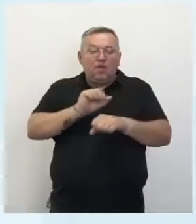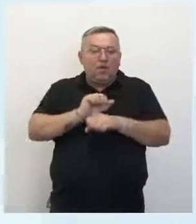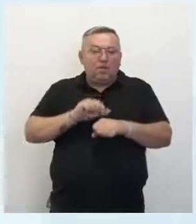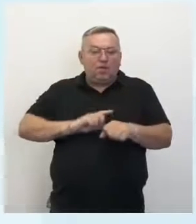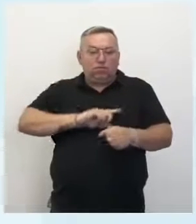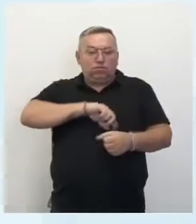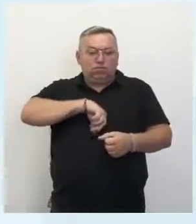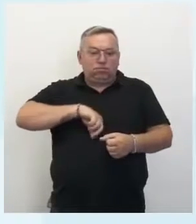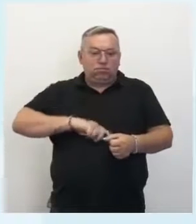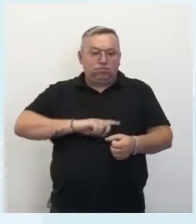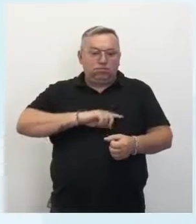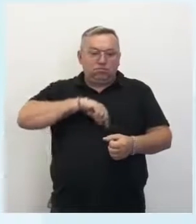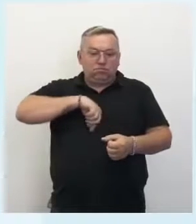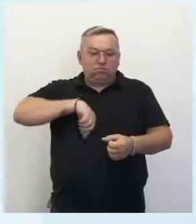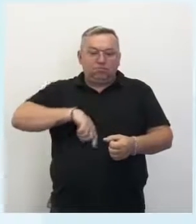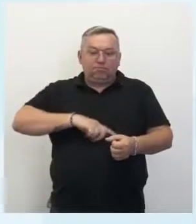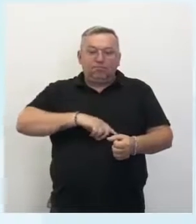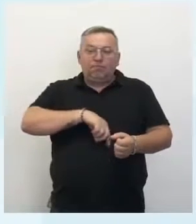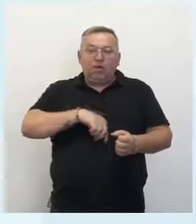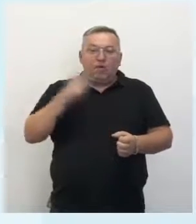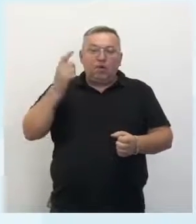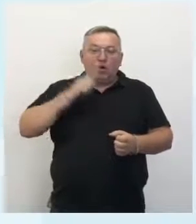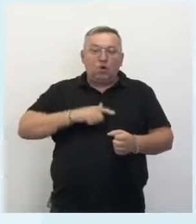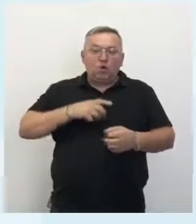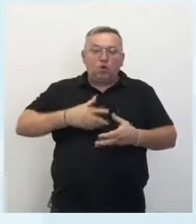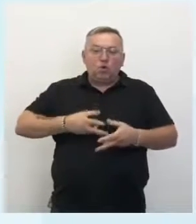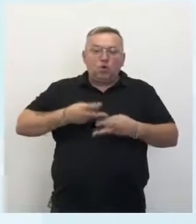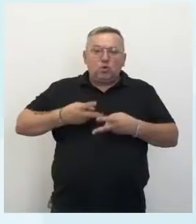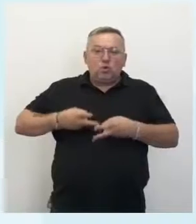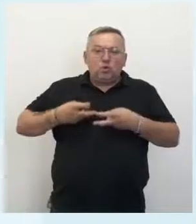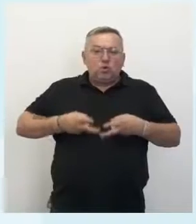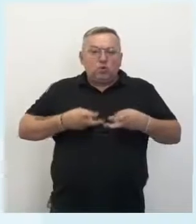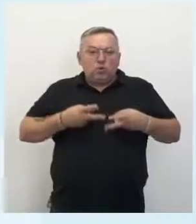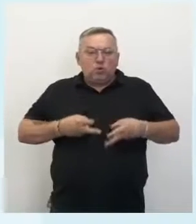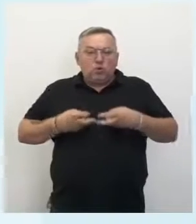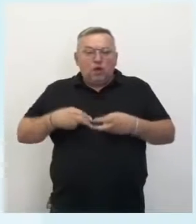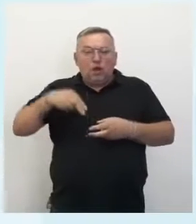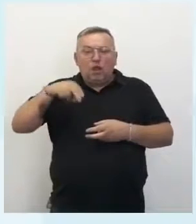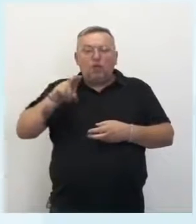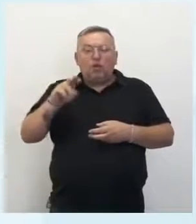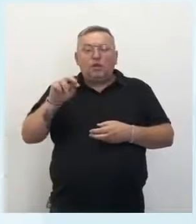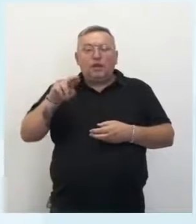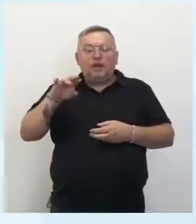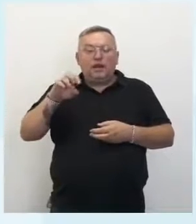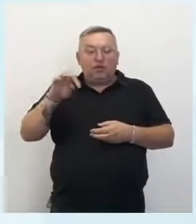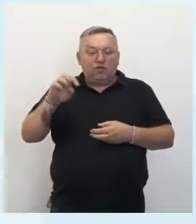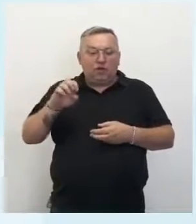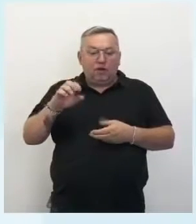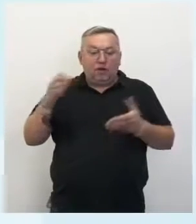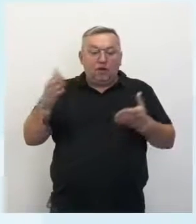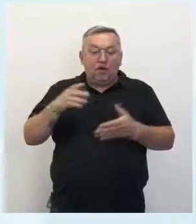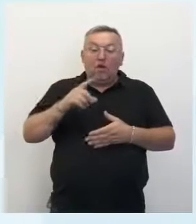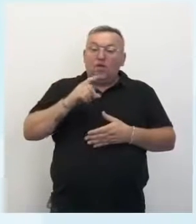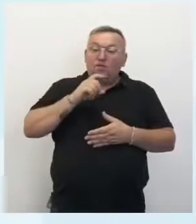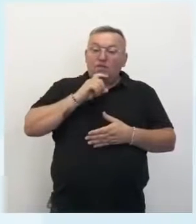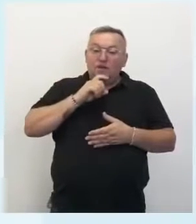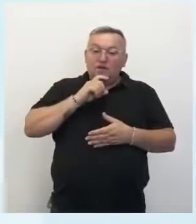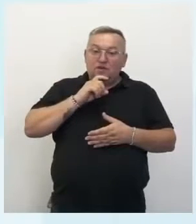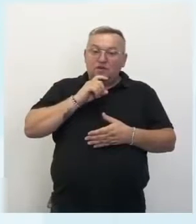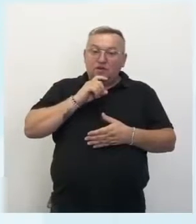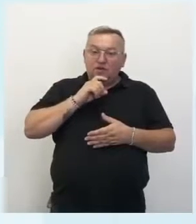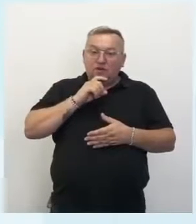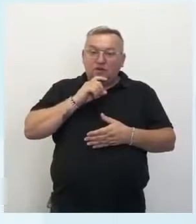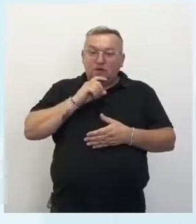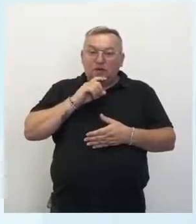para lá e para cá. Para quê? Para poder absorver o máximo de nutrientes possível. Esse que está em verdinho aqui, ó, é o intestino